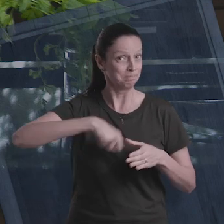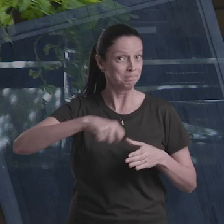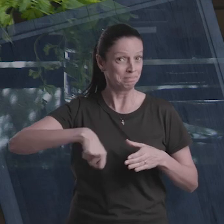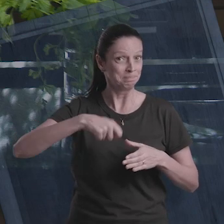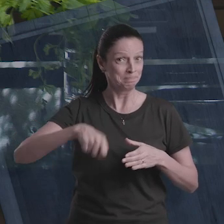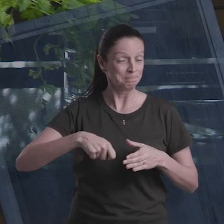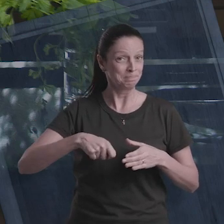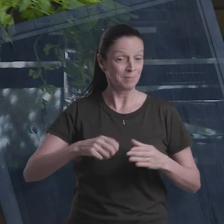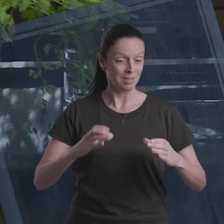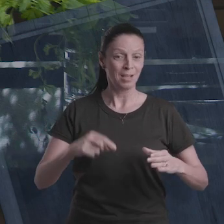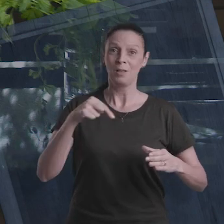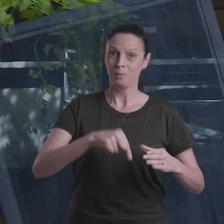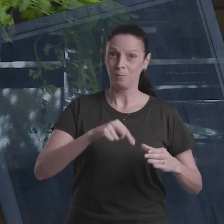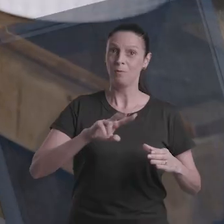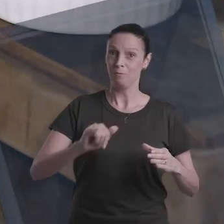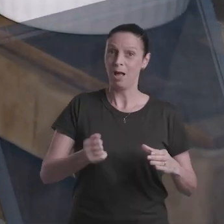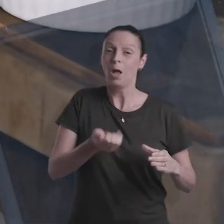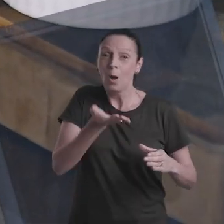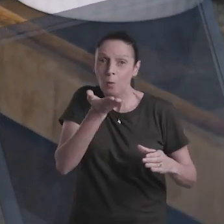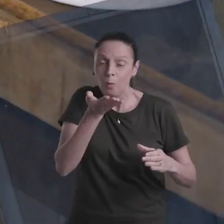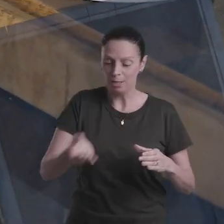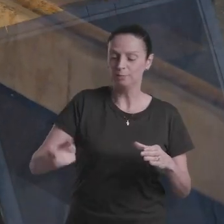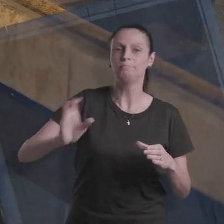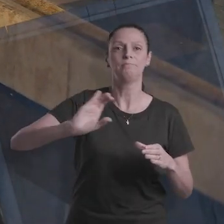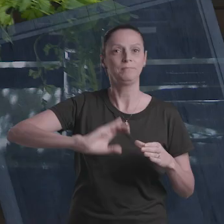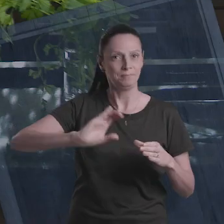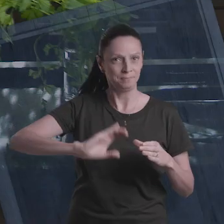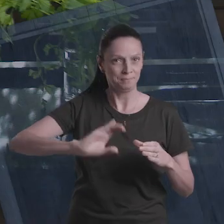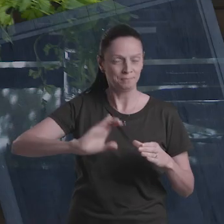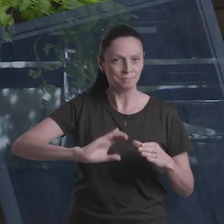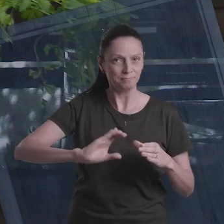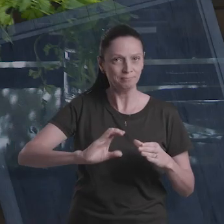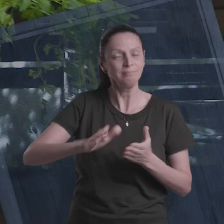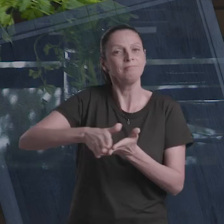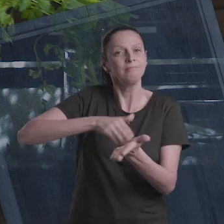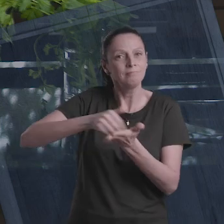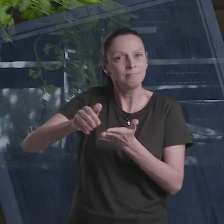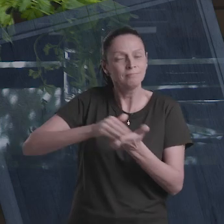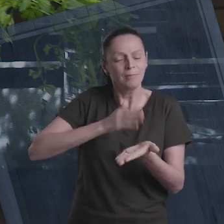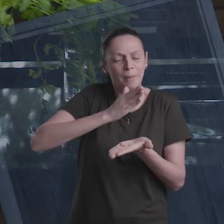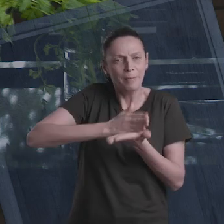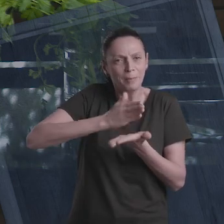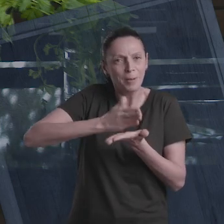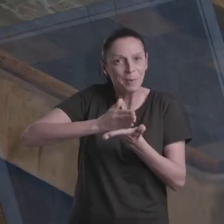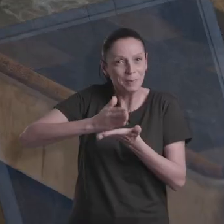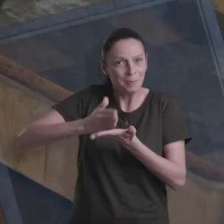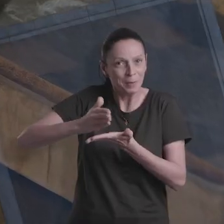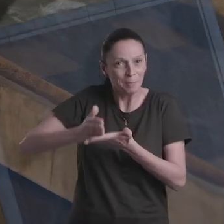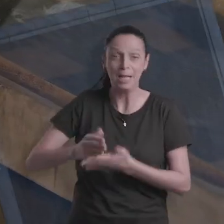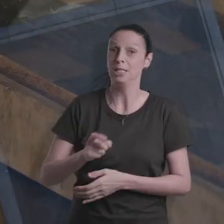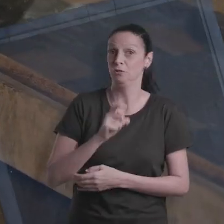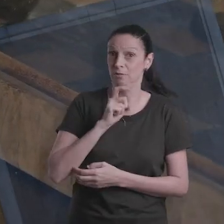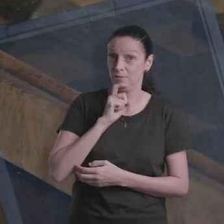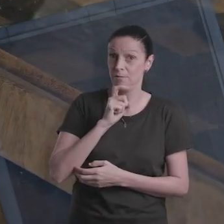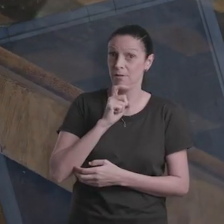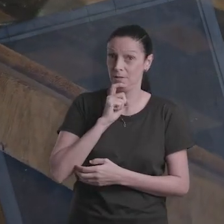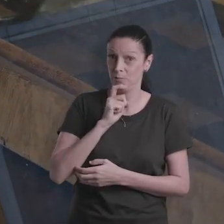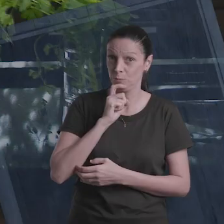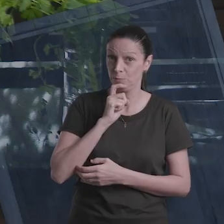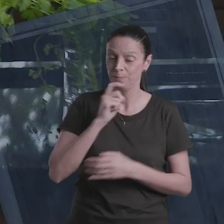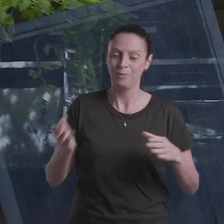modo de preparo? Num bowl você vai colocar a farinha de trigo, a manteiga cortada em cubinhos